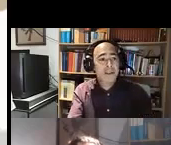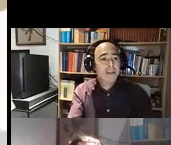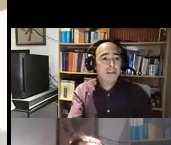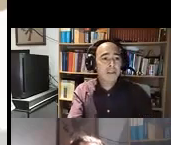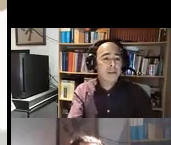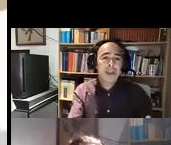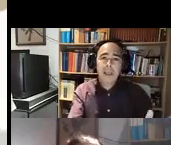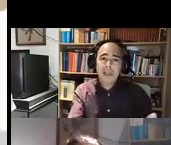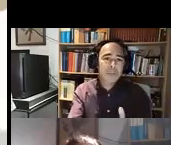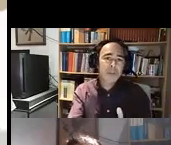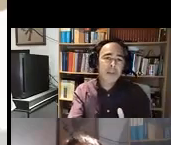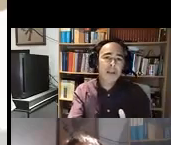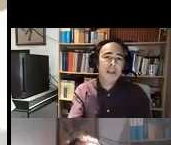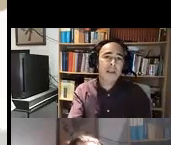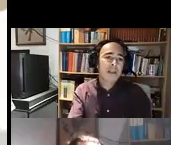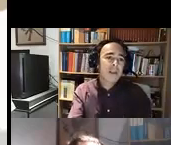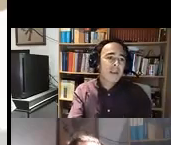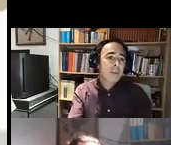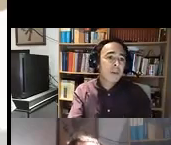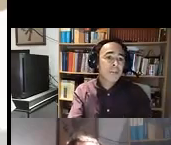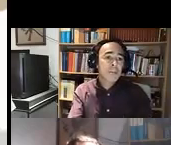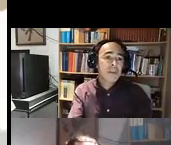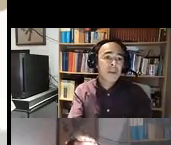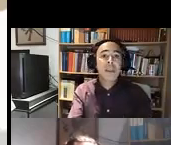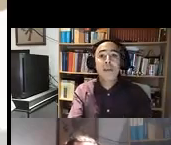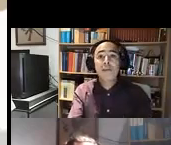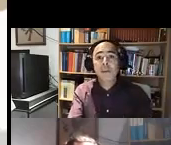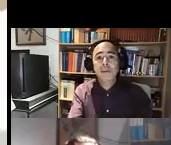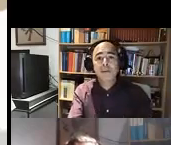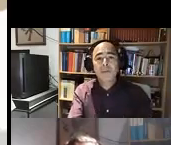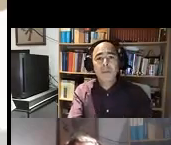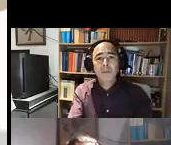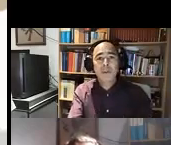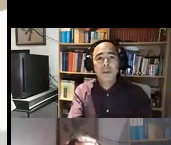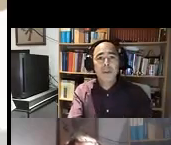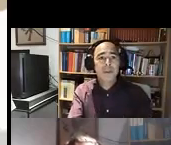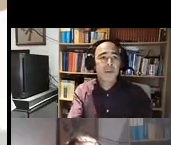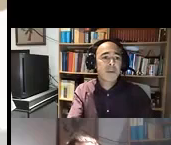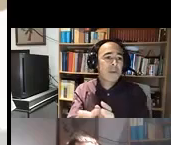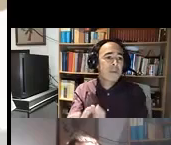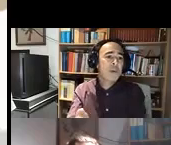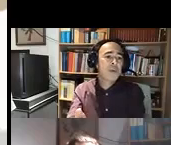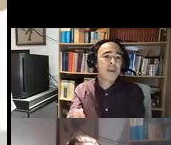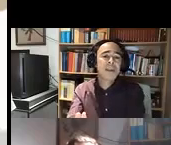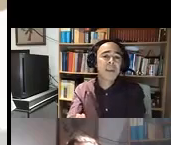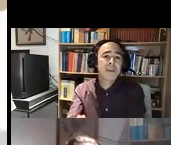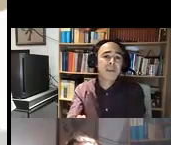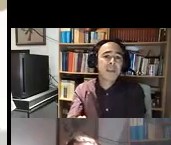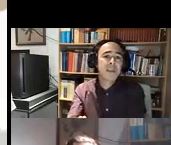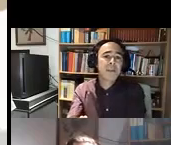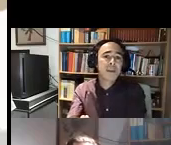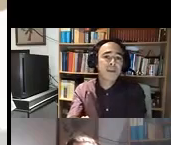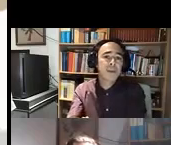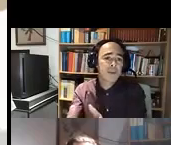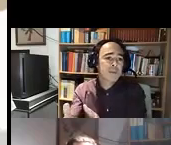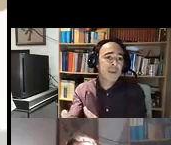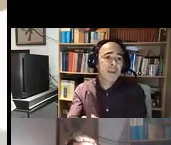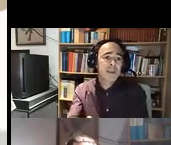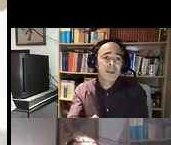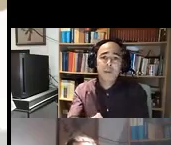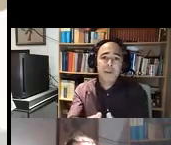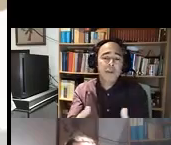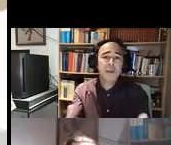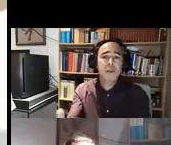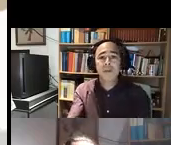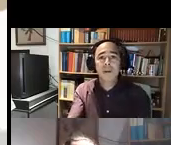quisermos ao se tornarem essa possibilidade da e também sem estiver porque se formos a ver depois o que é necessário fazer aqui no final de contas